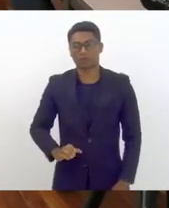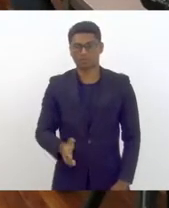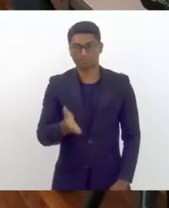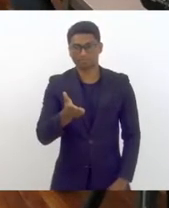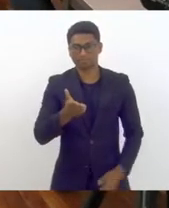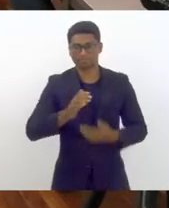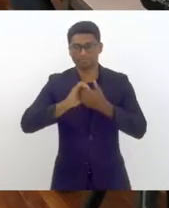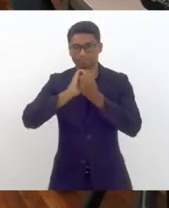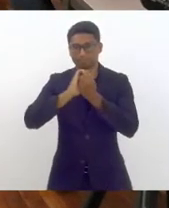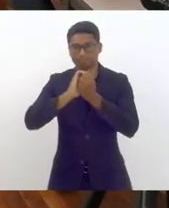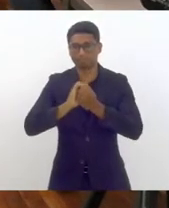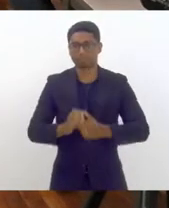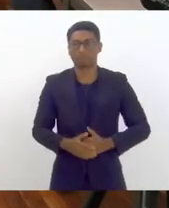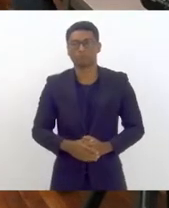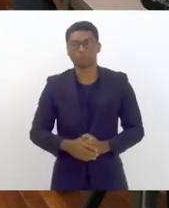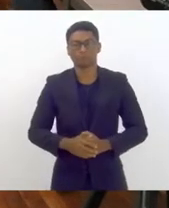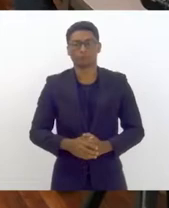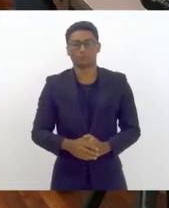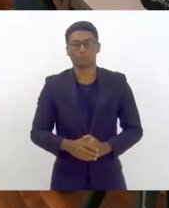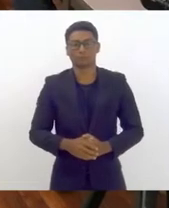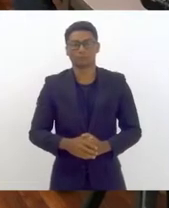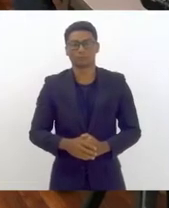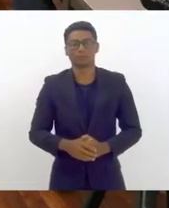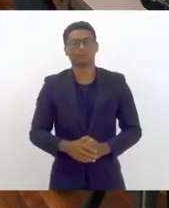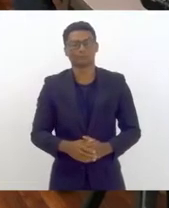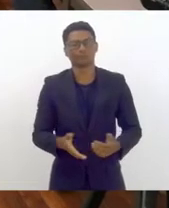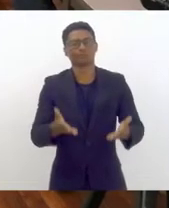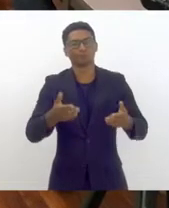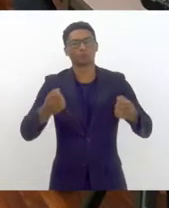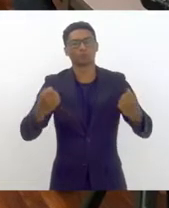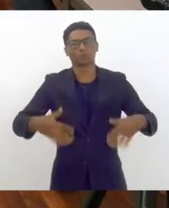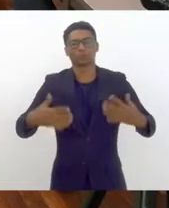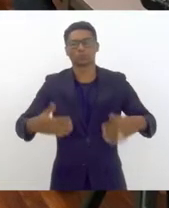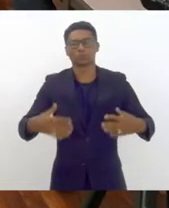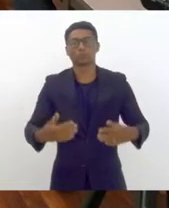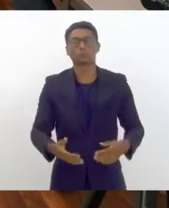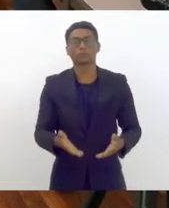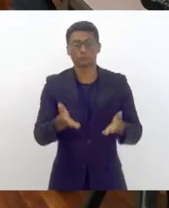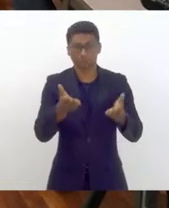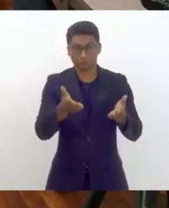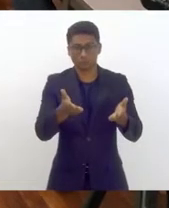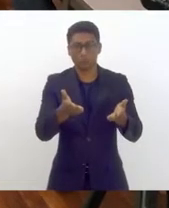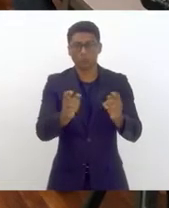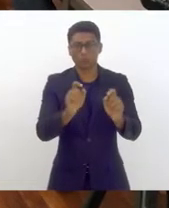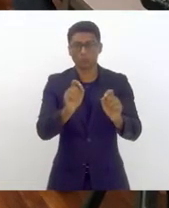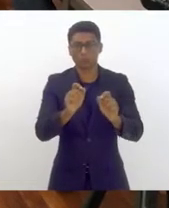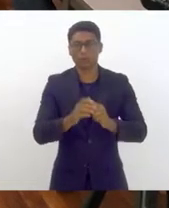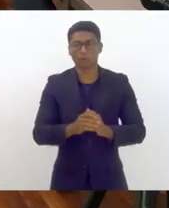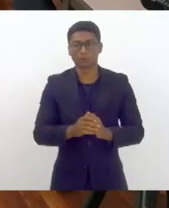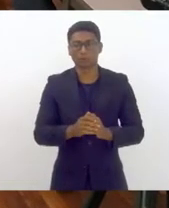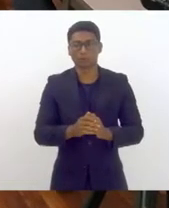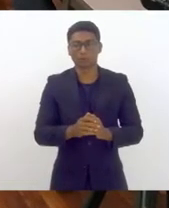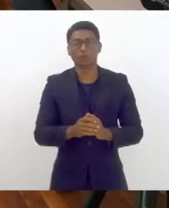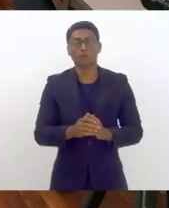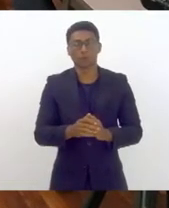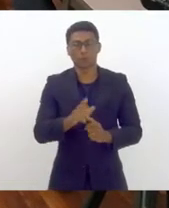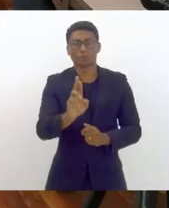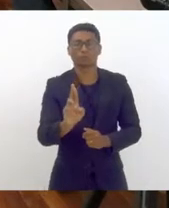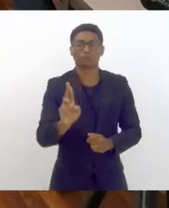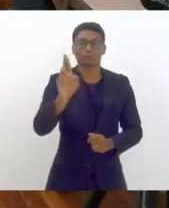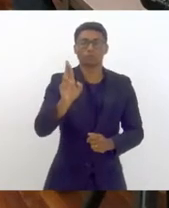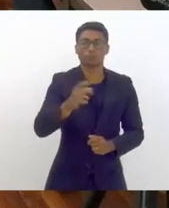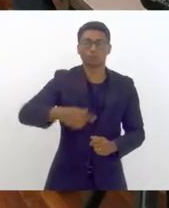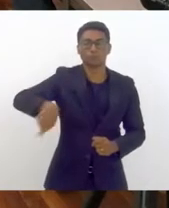que de forma muito brilhante conduziu o processo para que a gente pudesse ter essa resolução e